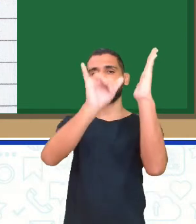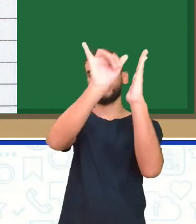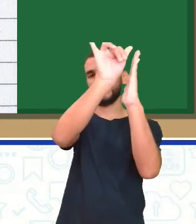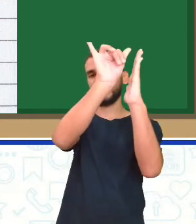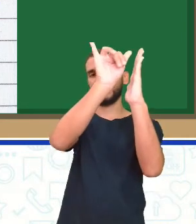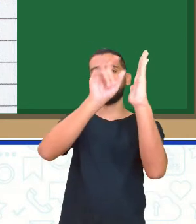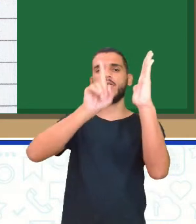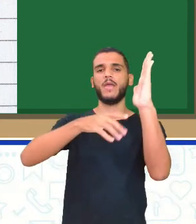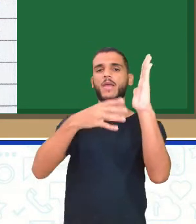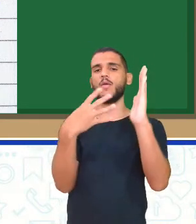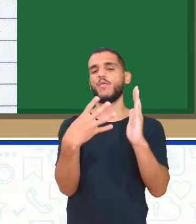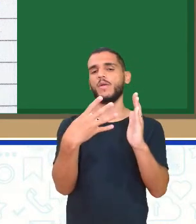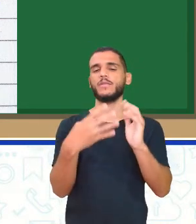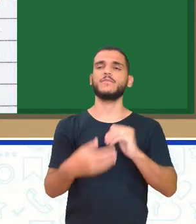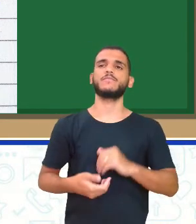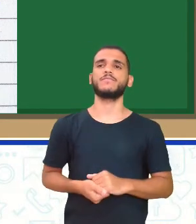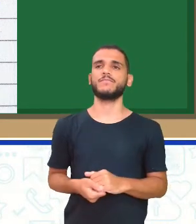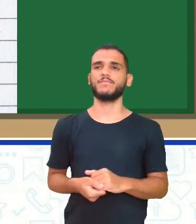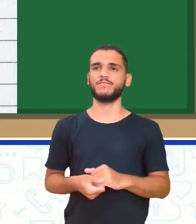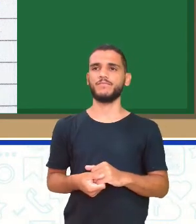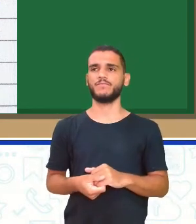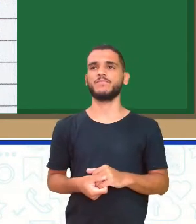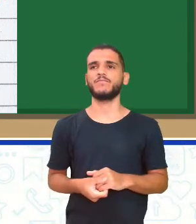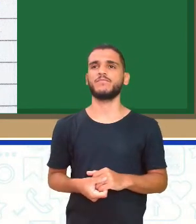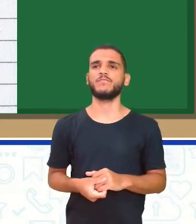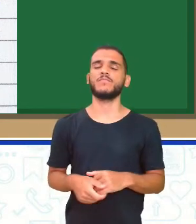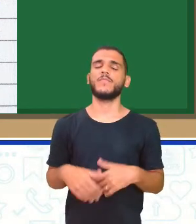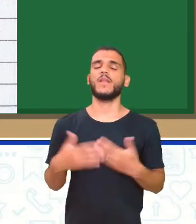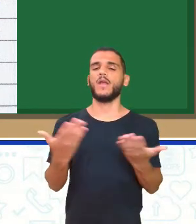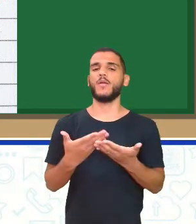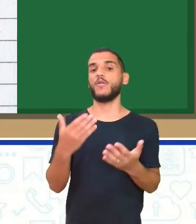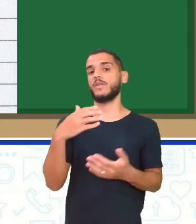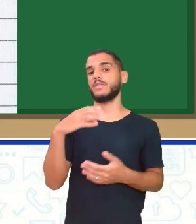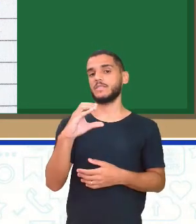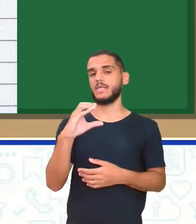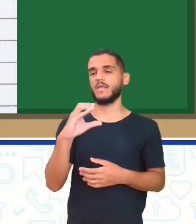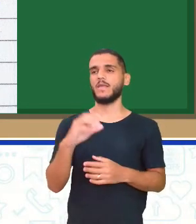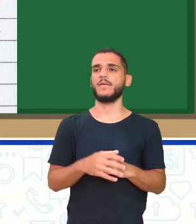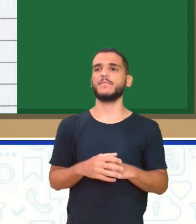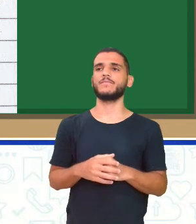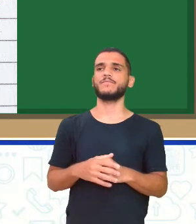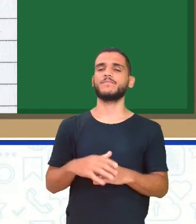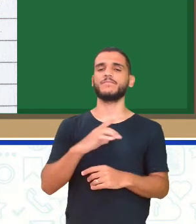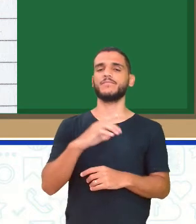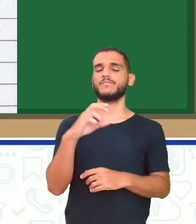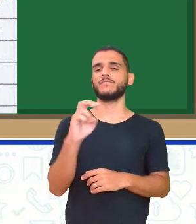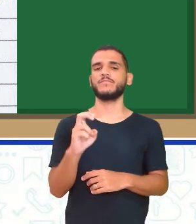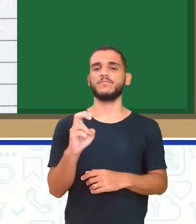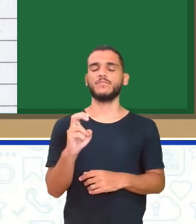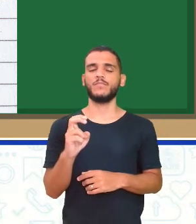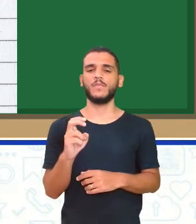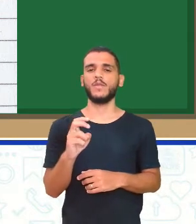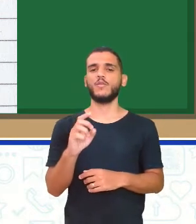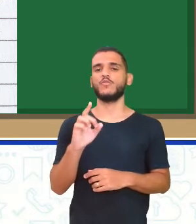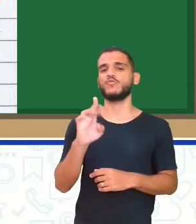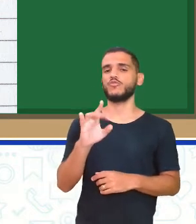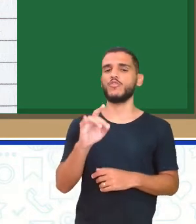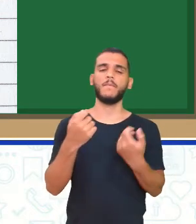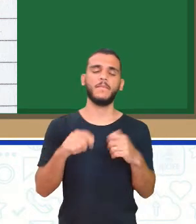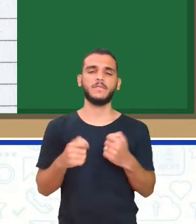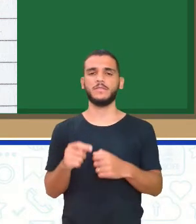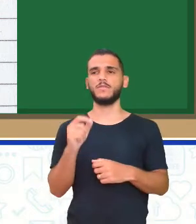4. Muito bem, fazendo C, cheguei no 5. Só é contar ali